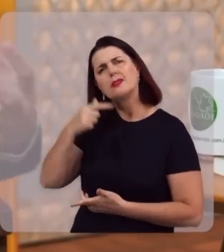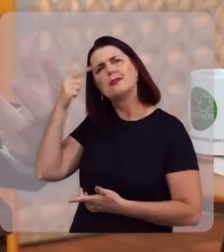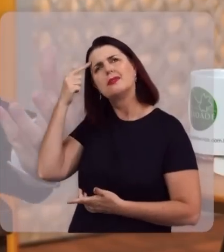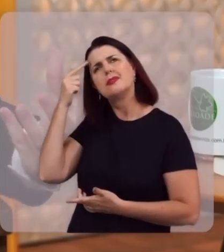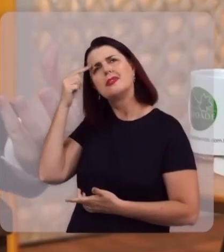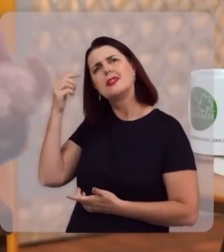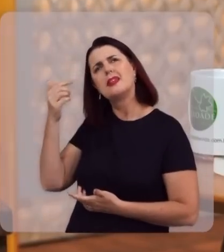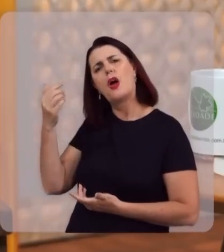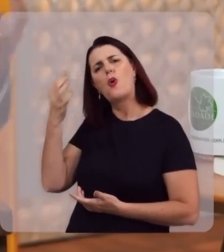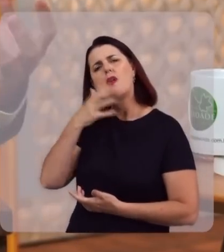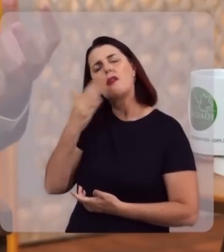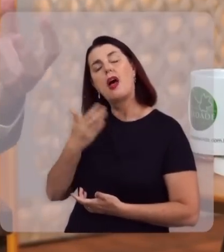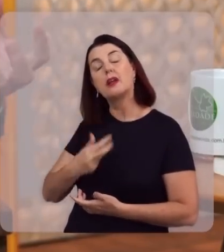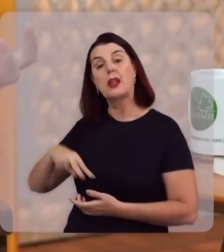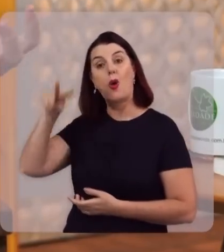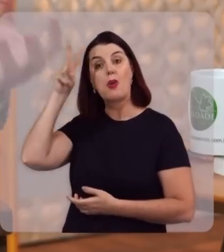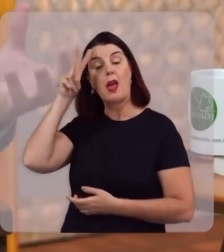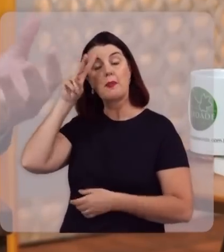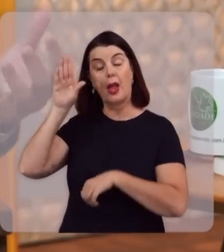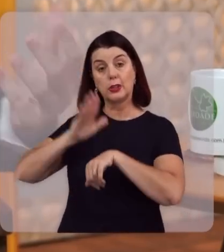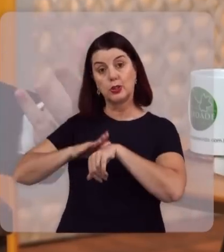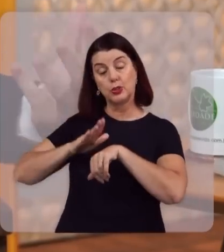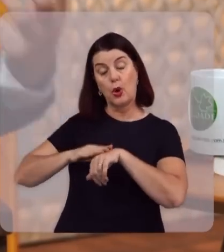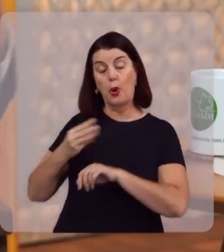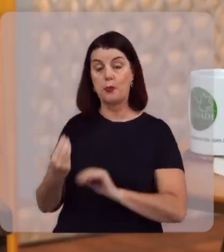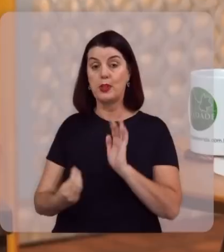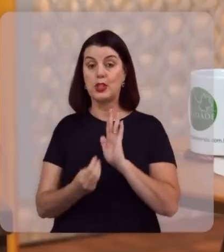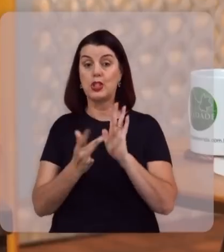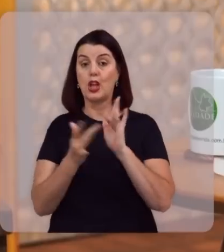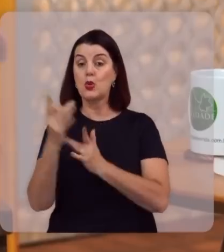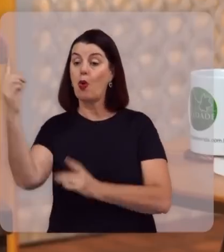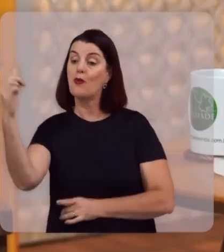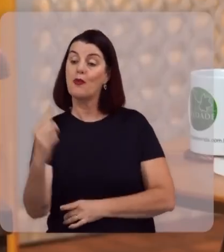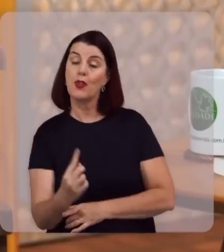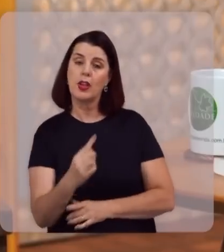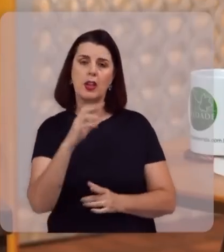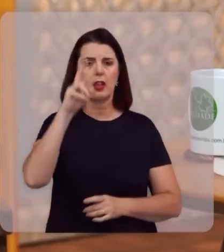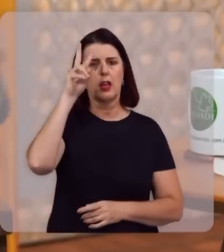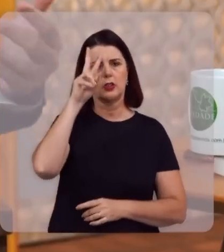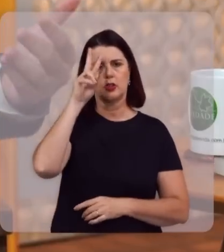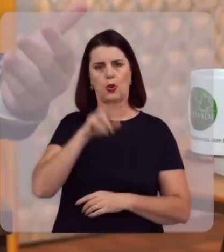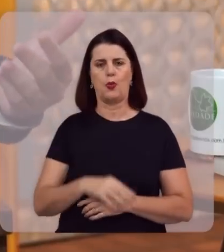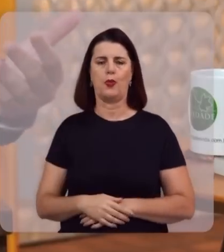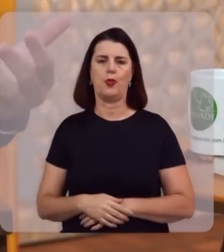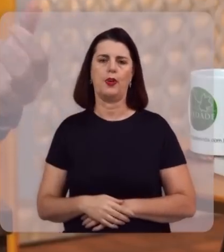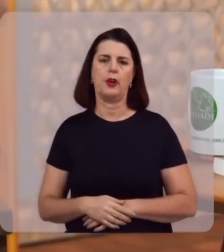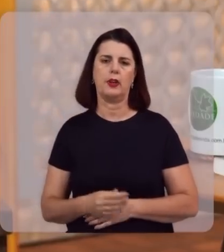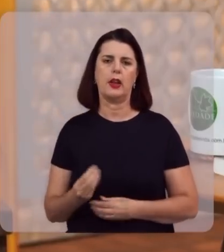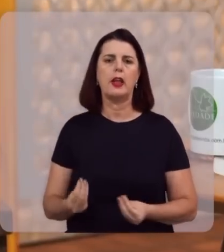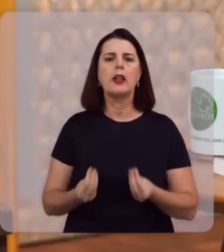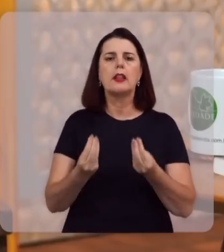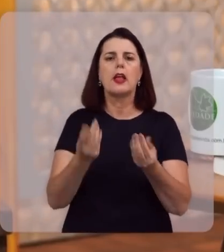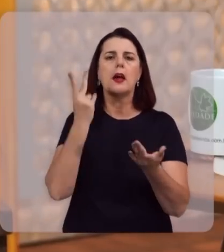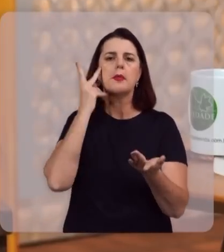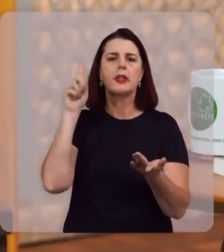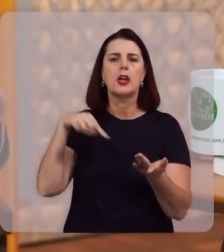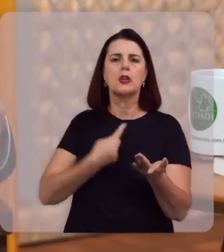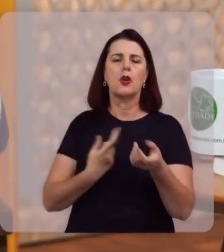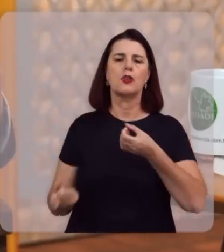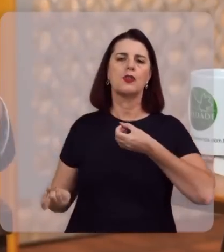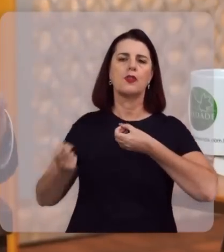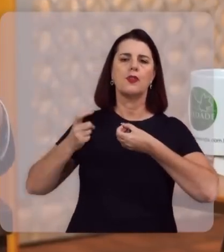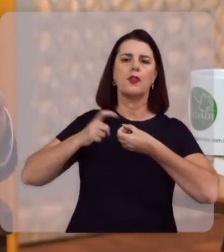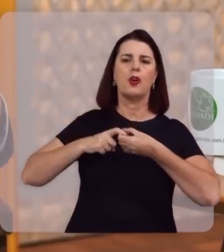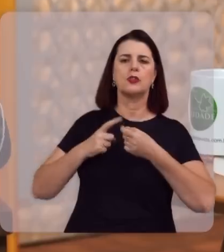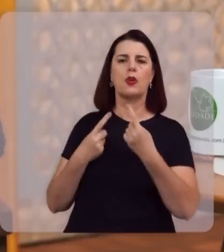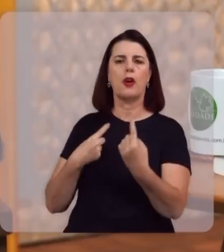de Natal, lembrar sobre isso, né, sobre a vinda de Cristo na história, né, aquele que de fato nos traz de volta para